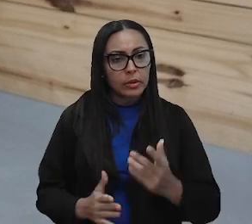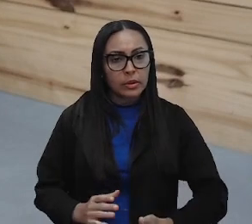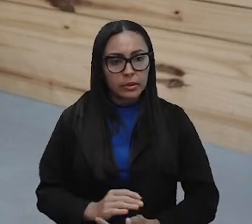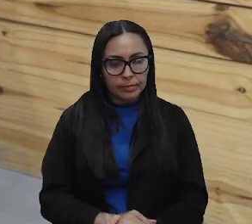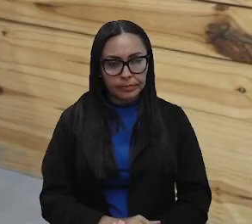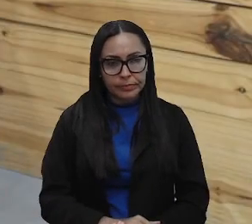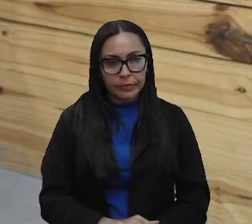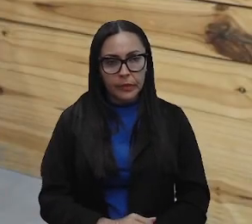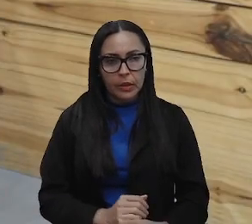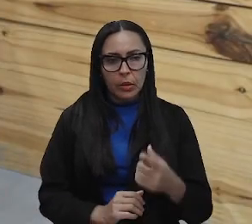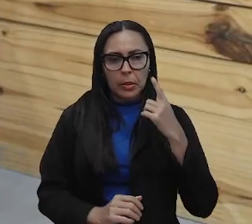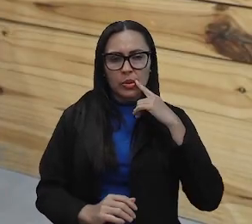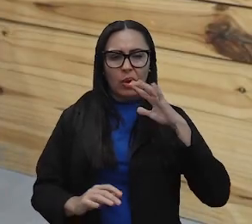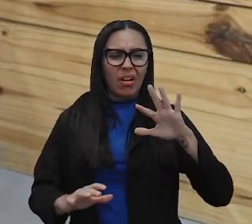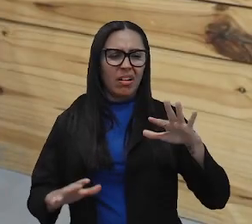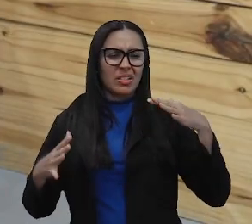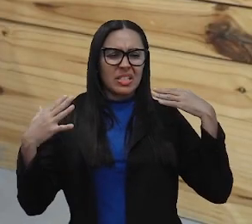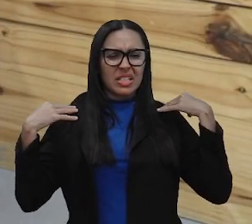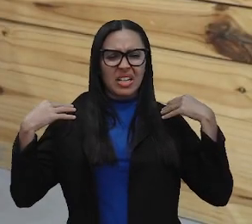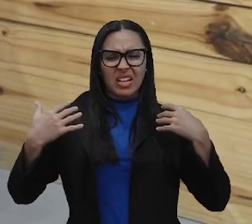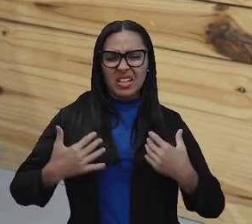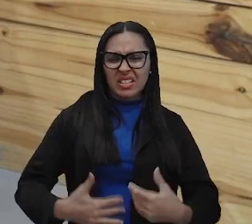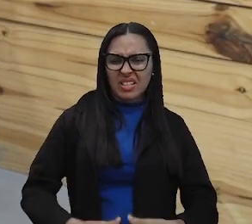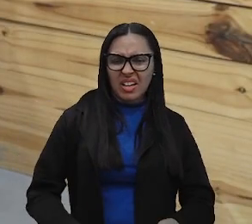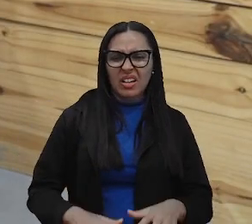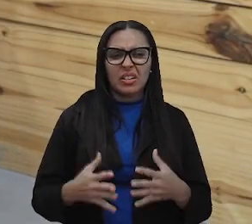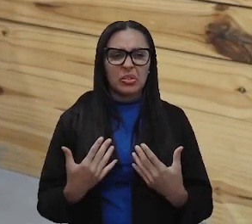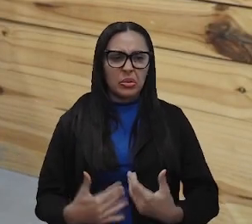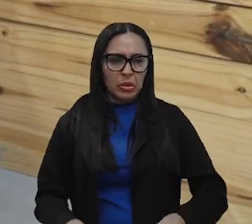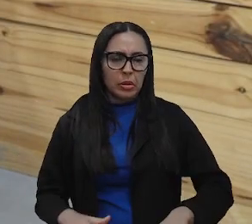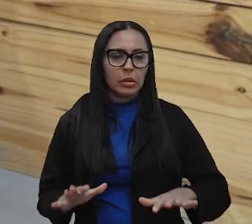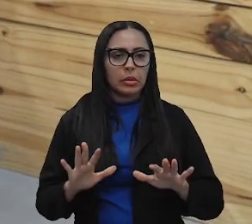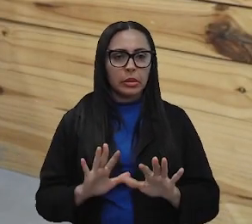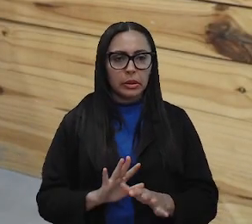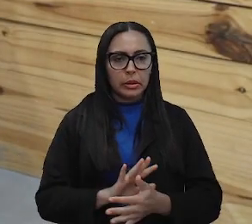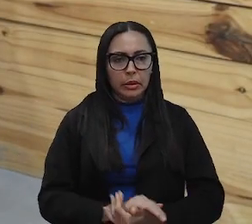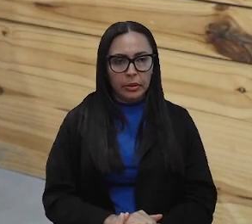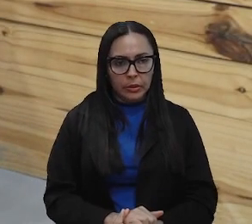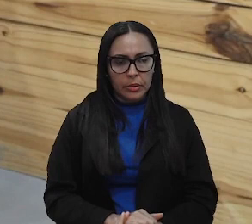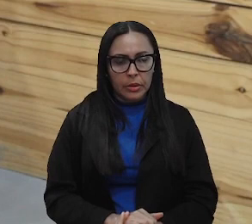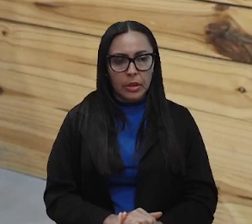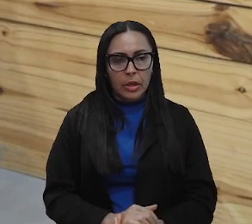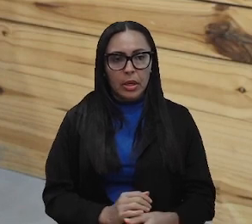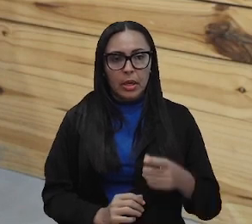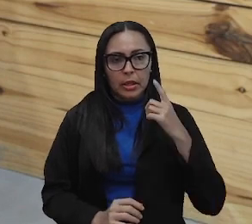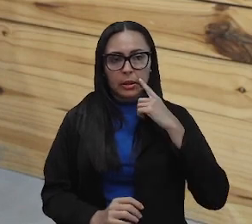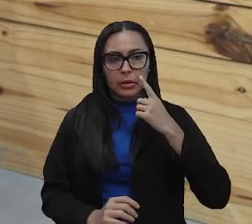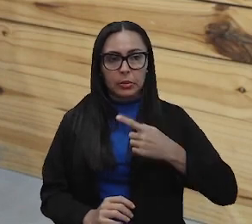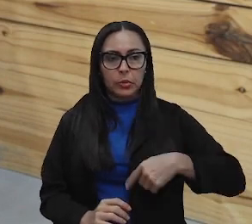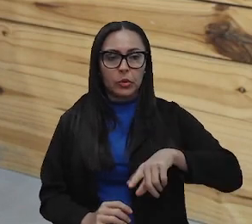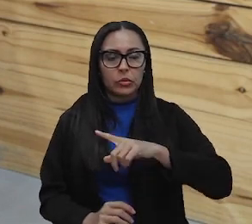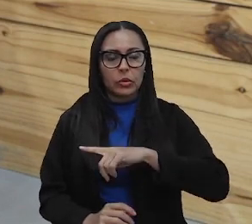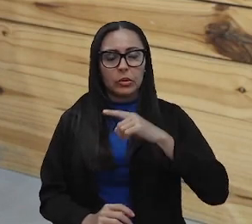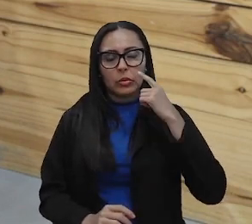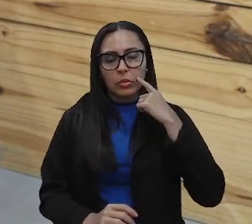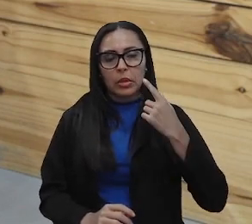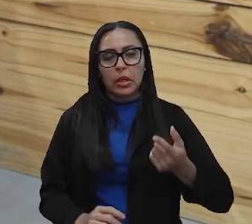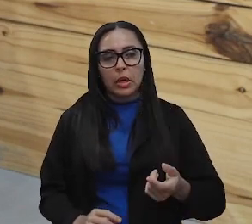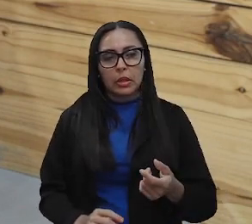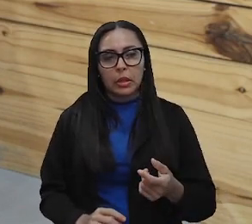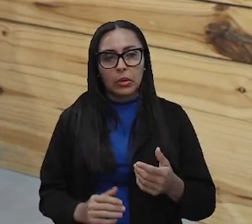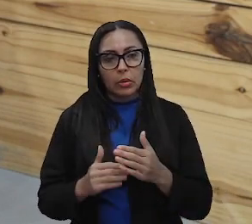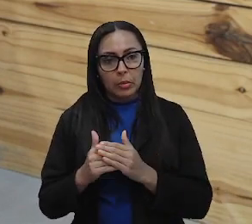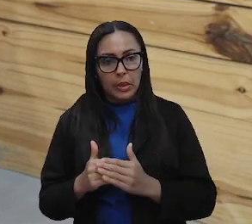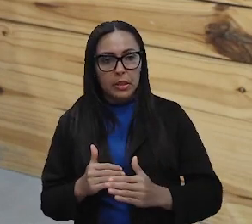sentir o desconforto, né? Um cansaço, uma fadiga. Então, aquela musculatura ali, ela está começando a